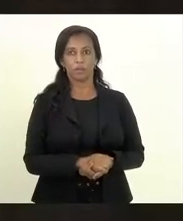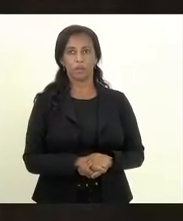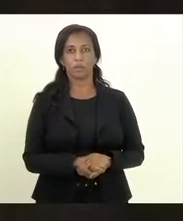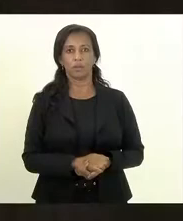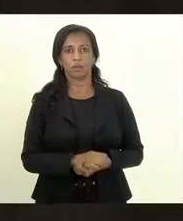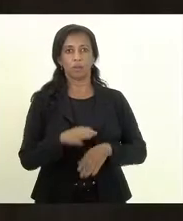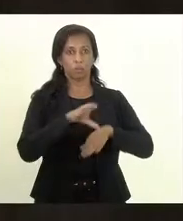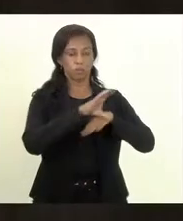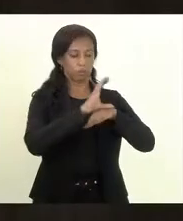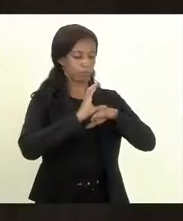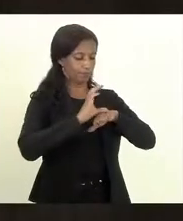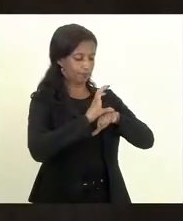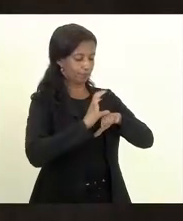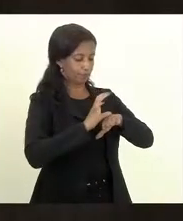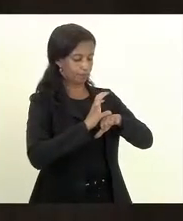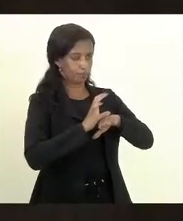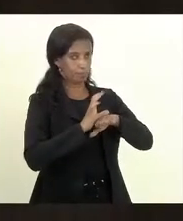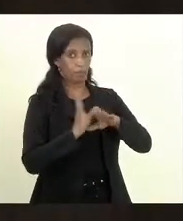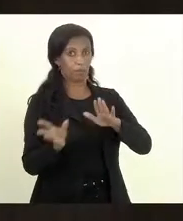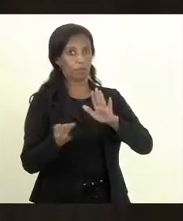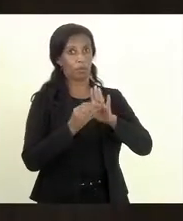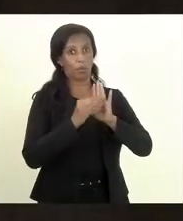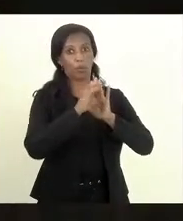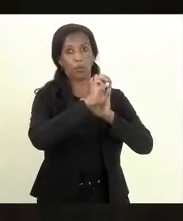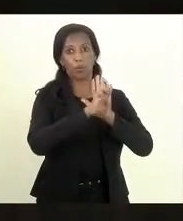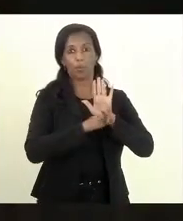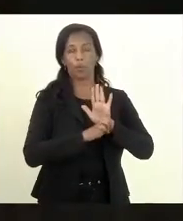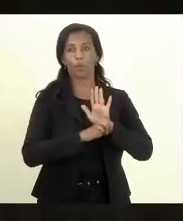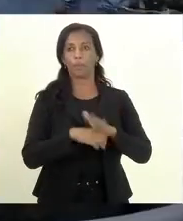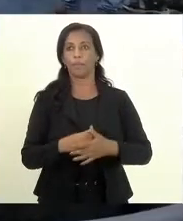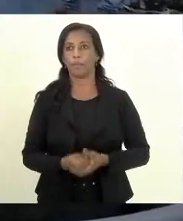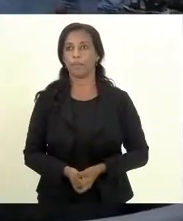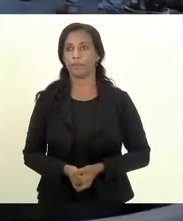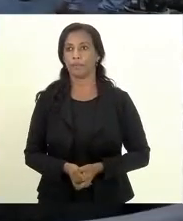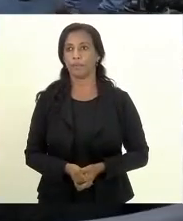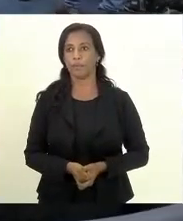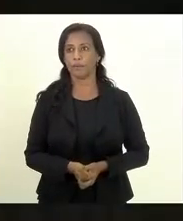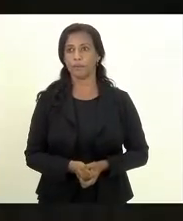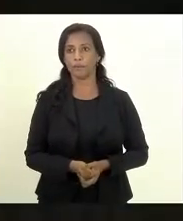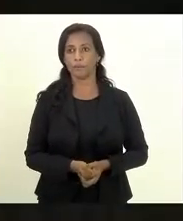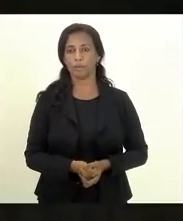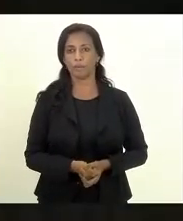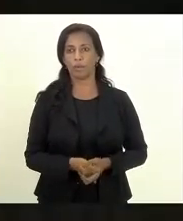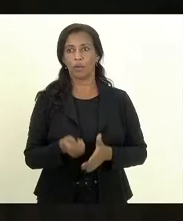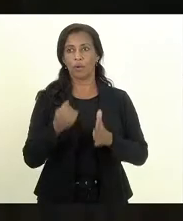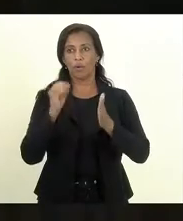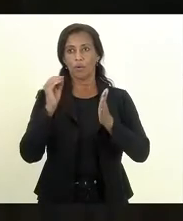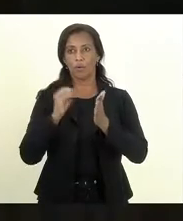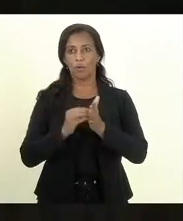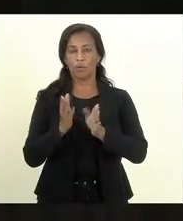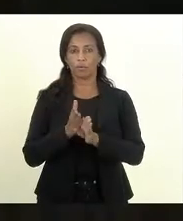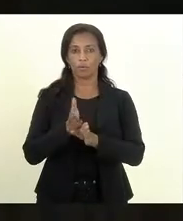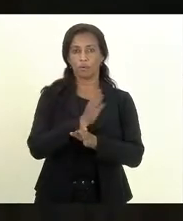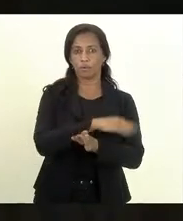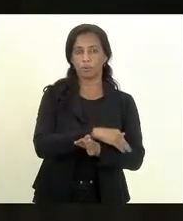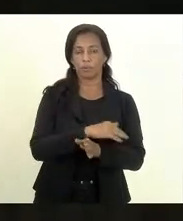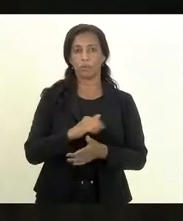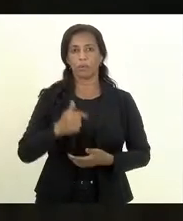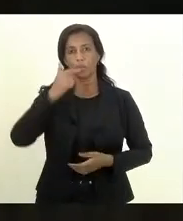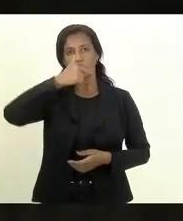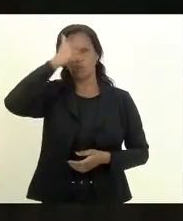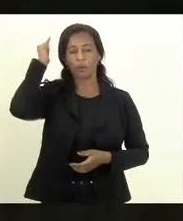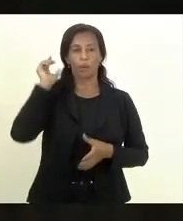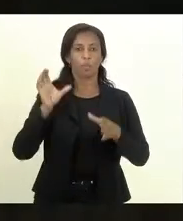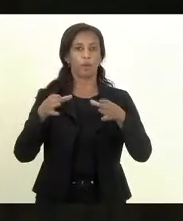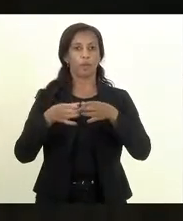parecer é pela constitucionalidade com emendas. Voto separado, senhor presidente. Voto em separado do autor, deputado Luiz Paulo, pela Comissão de